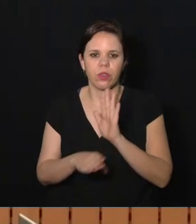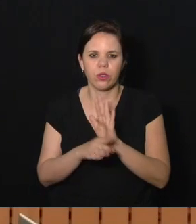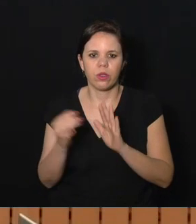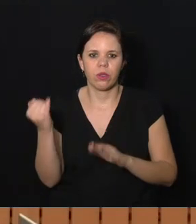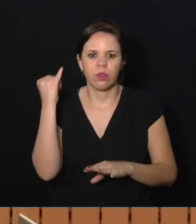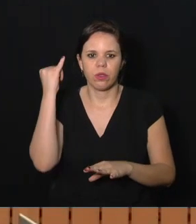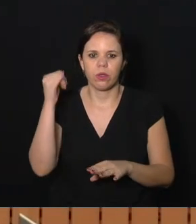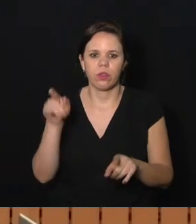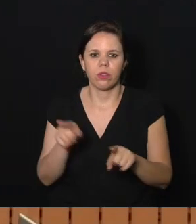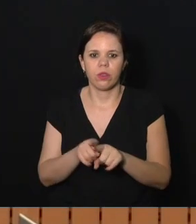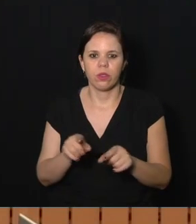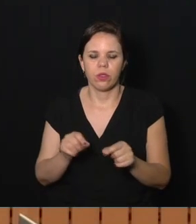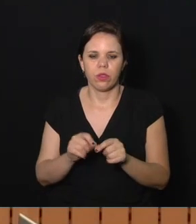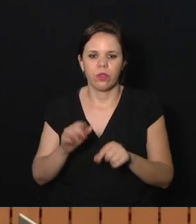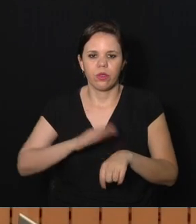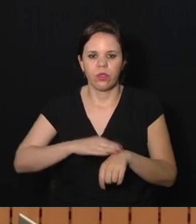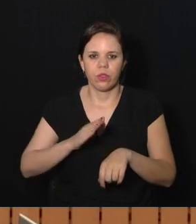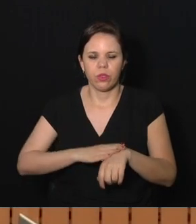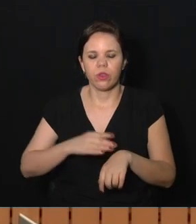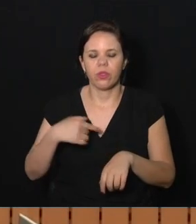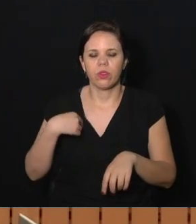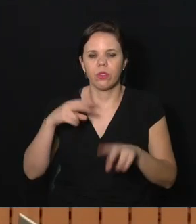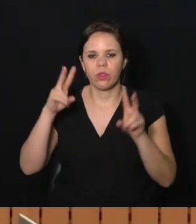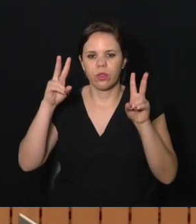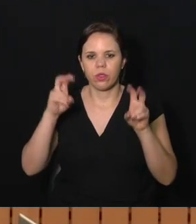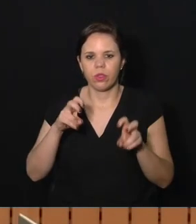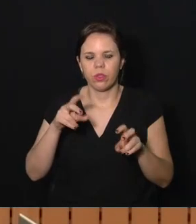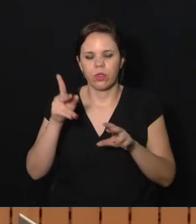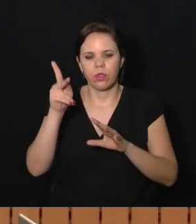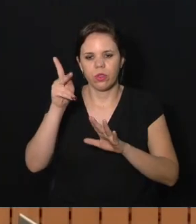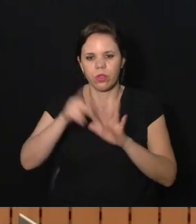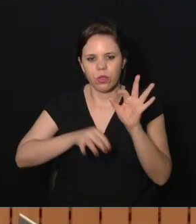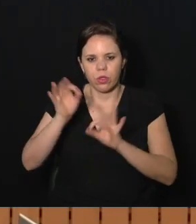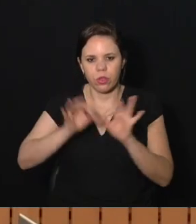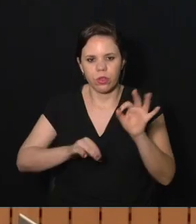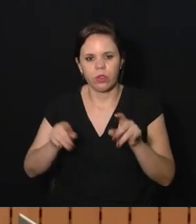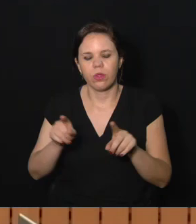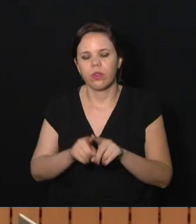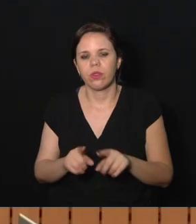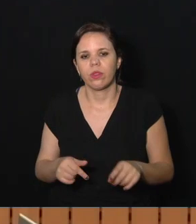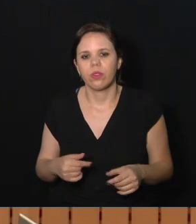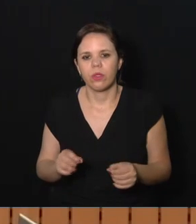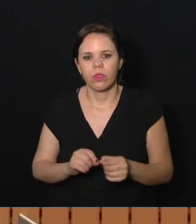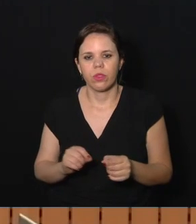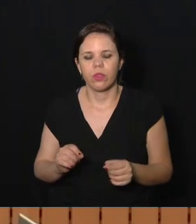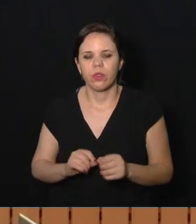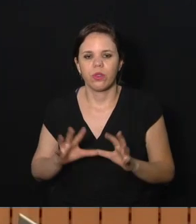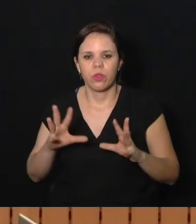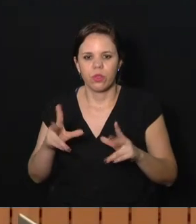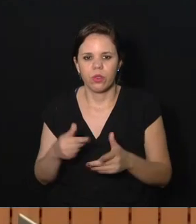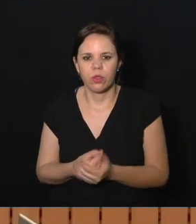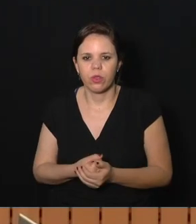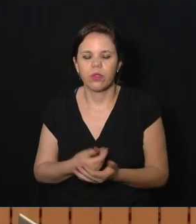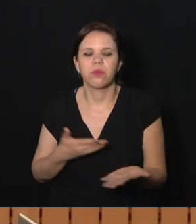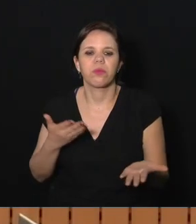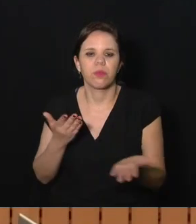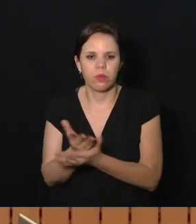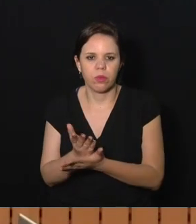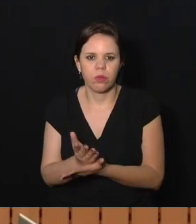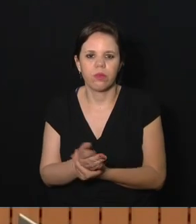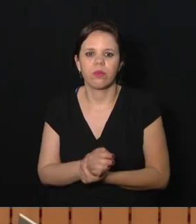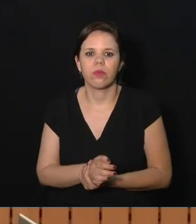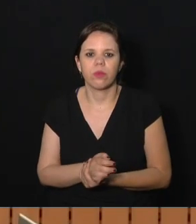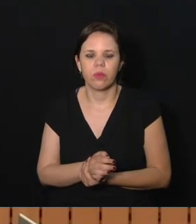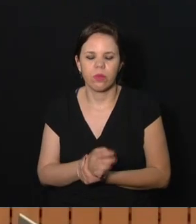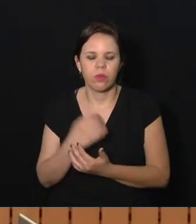importante destacar que fui autor destes projetos, mas todos eles, sem exceção, foram aprovados